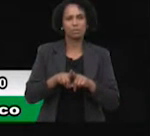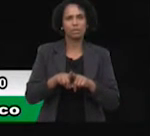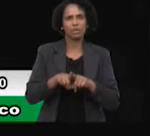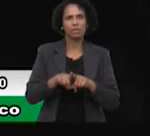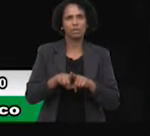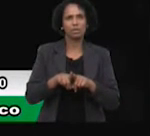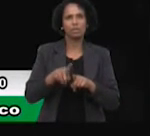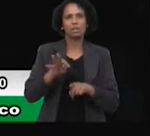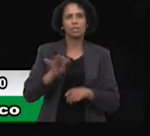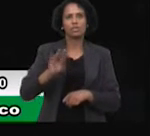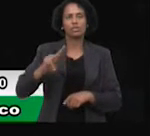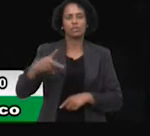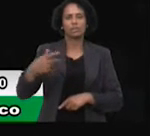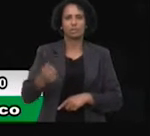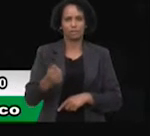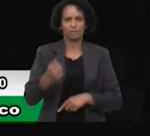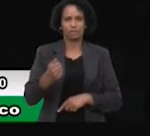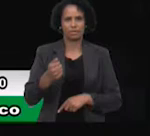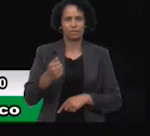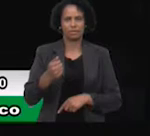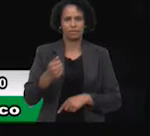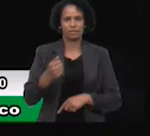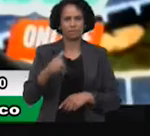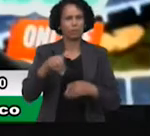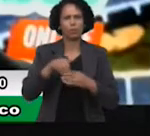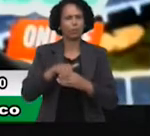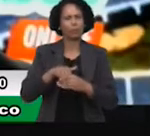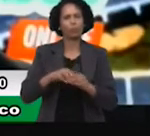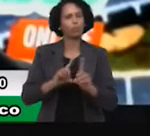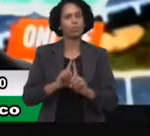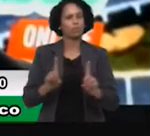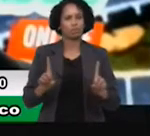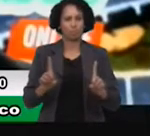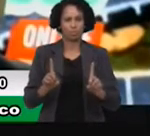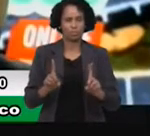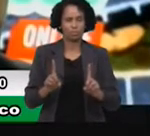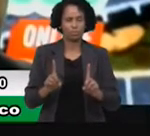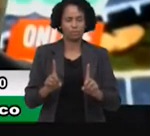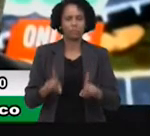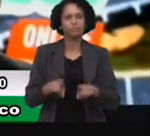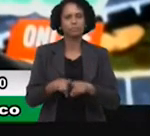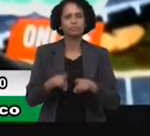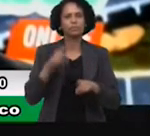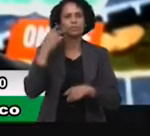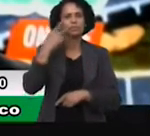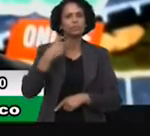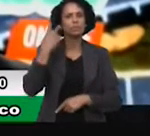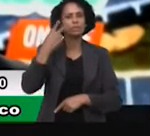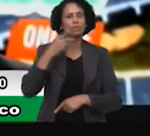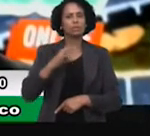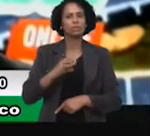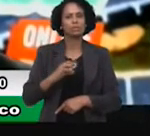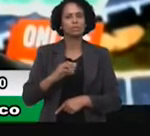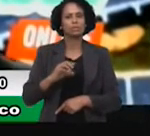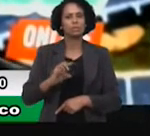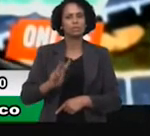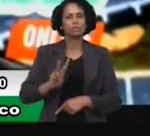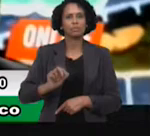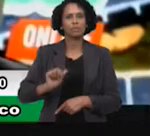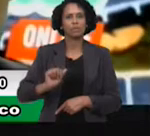não. Registrado o voto não do vereador Tinha. Nobre vereador Valdomiro Ventura, como vota, Vossa